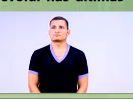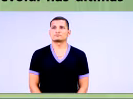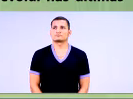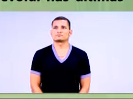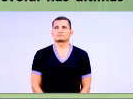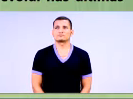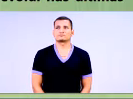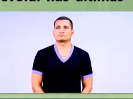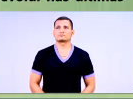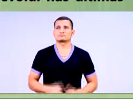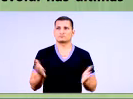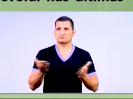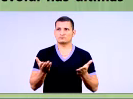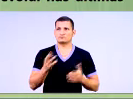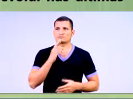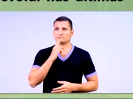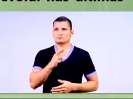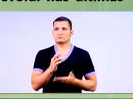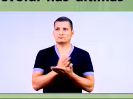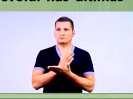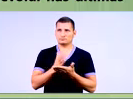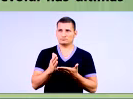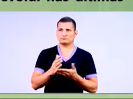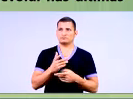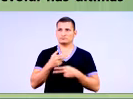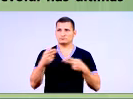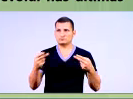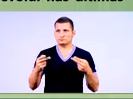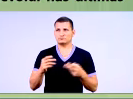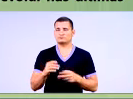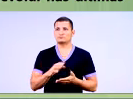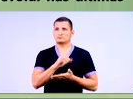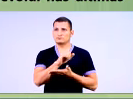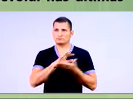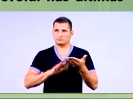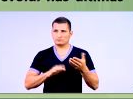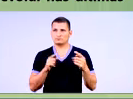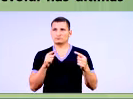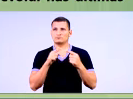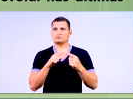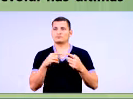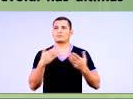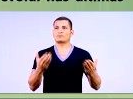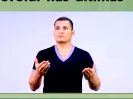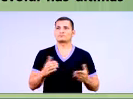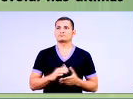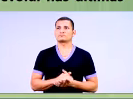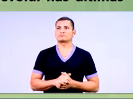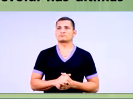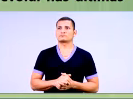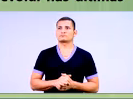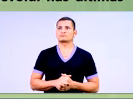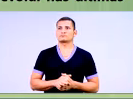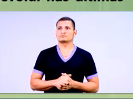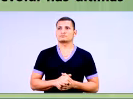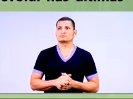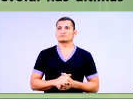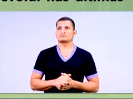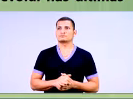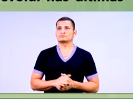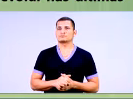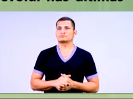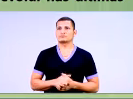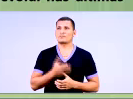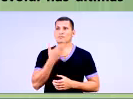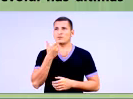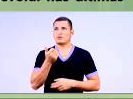vamos responder algumas questões sobre esse texto. O melhor título para o texto seria,